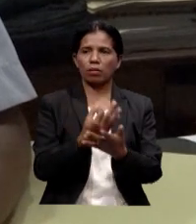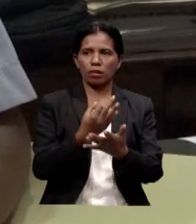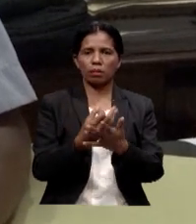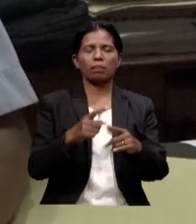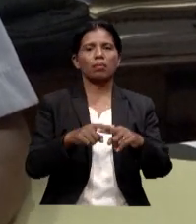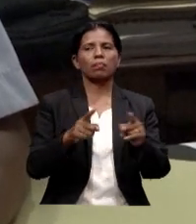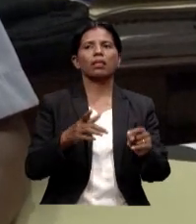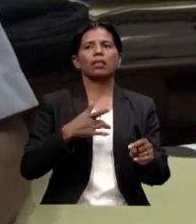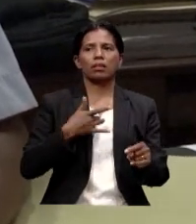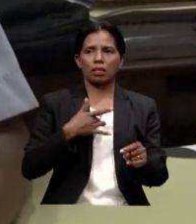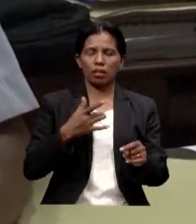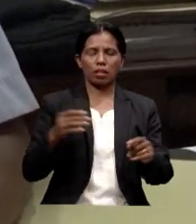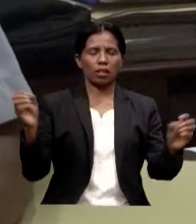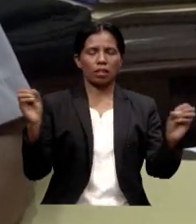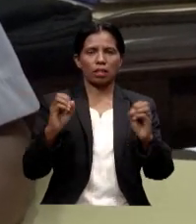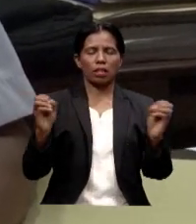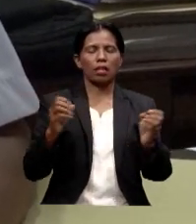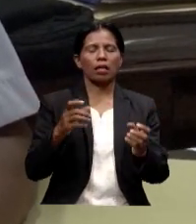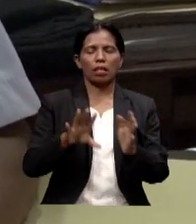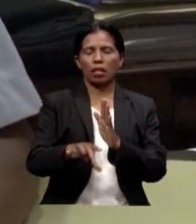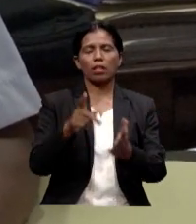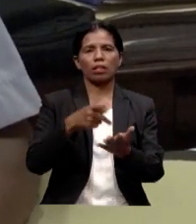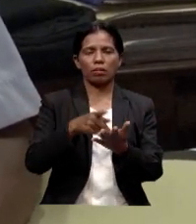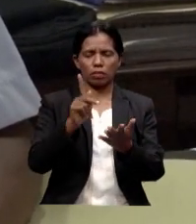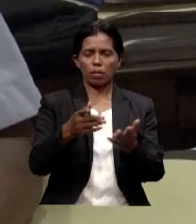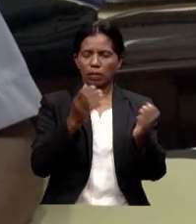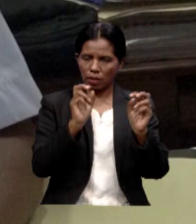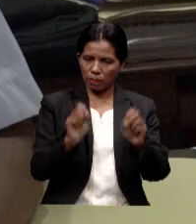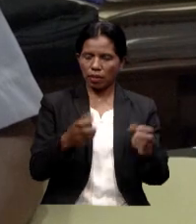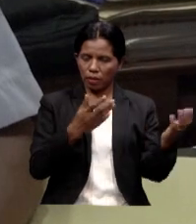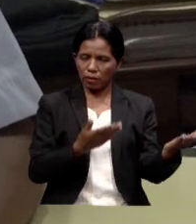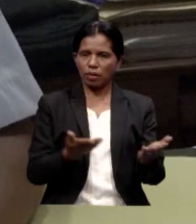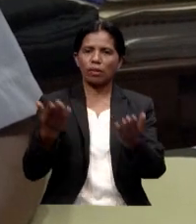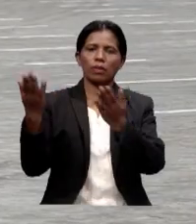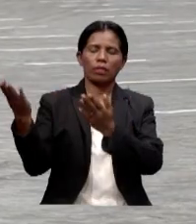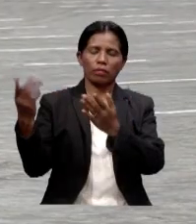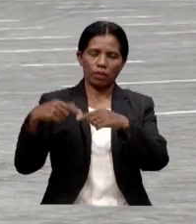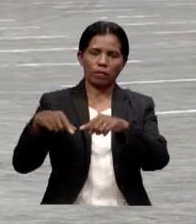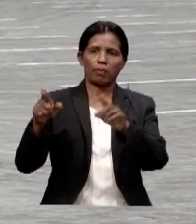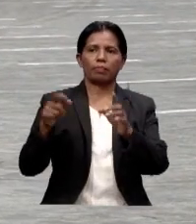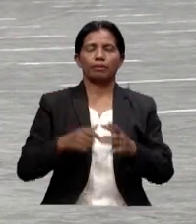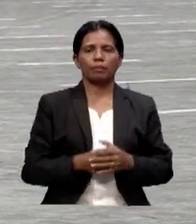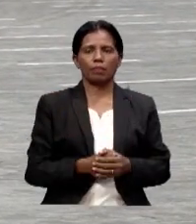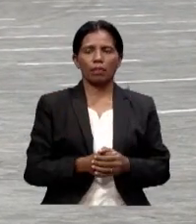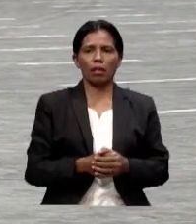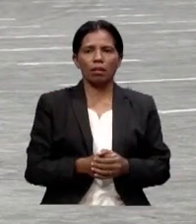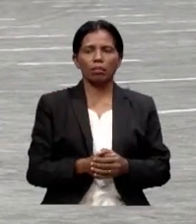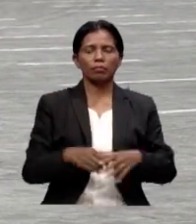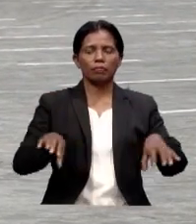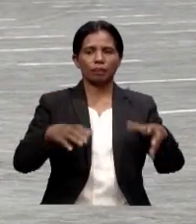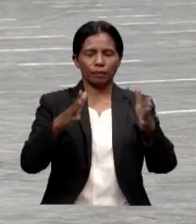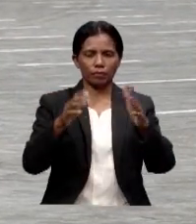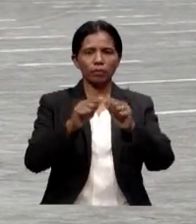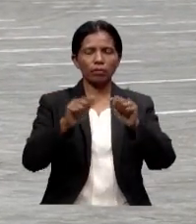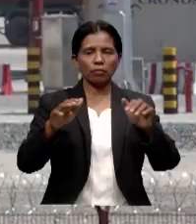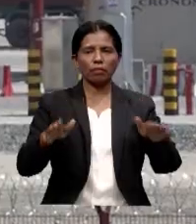nia la iha lahetan lukuru ni bela resporta ni de direito ma katu resporta. Além de ne, trabalhador